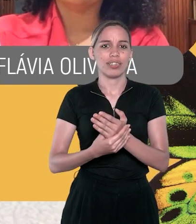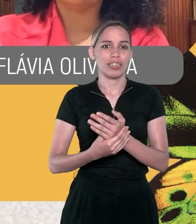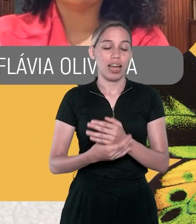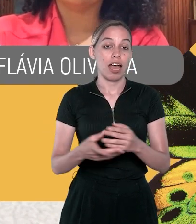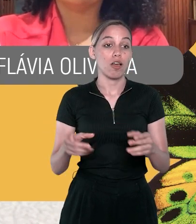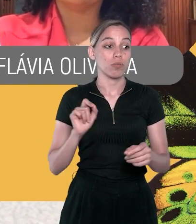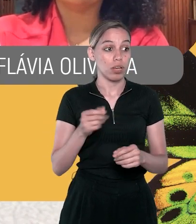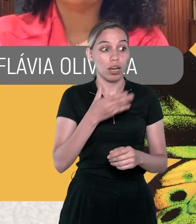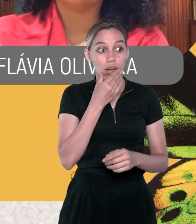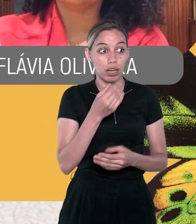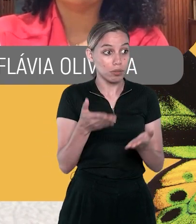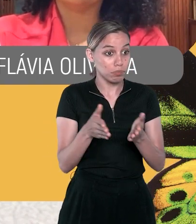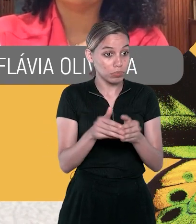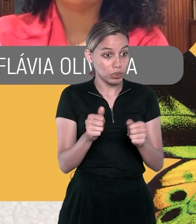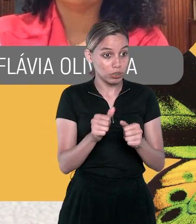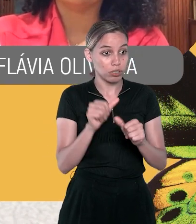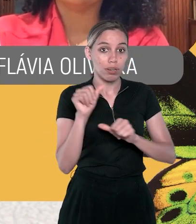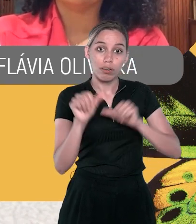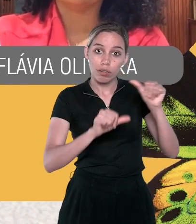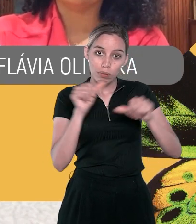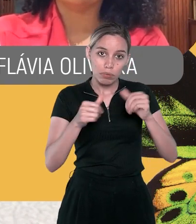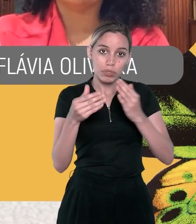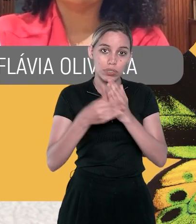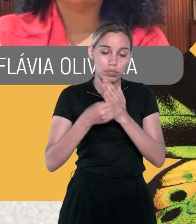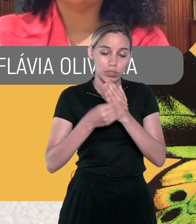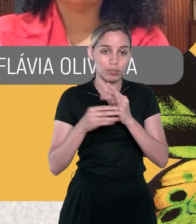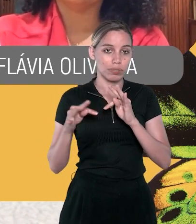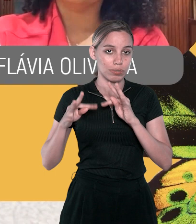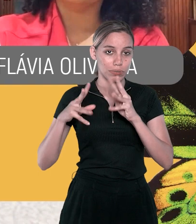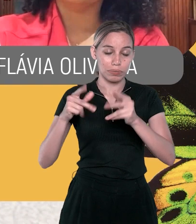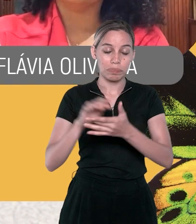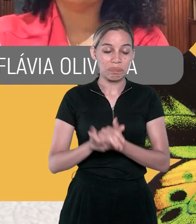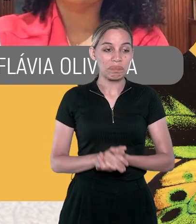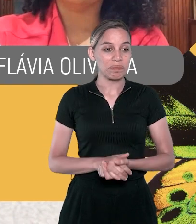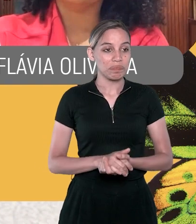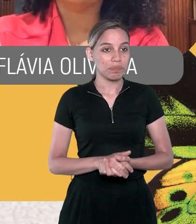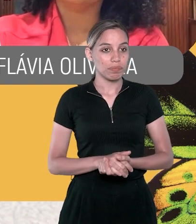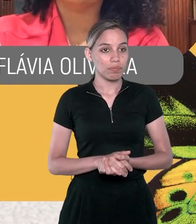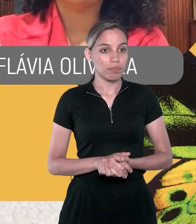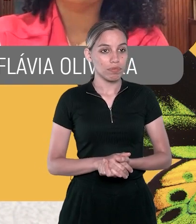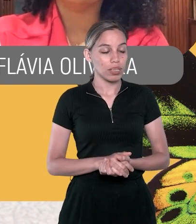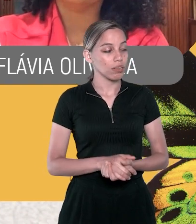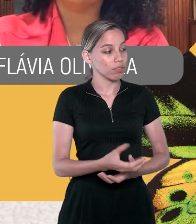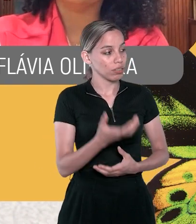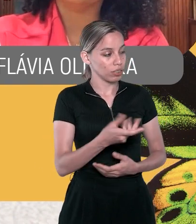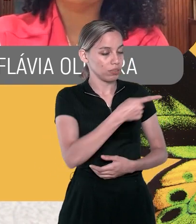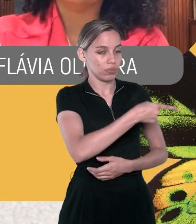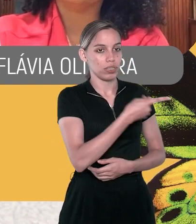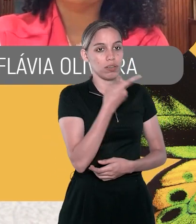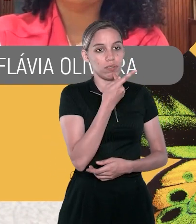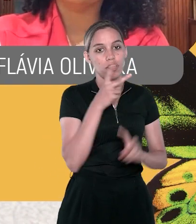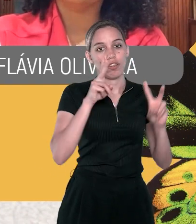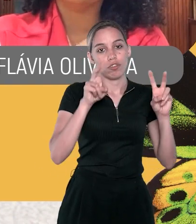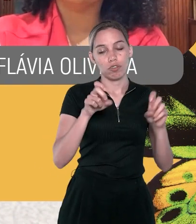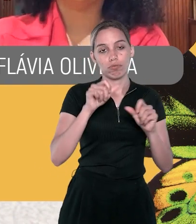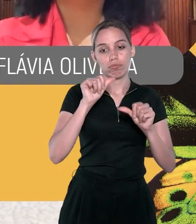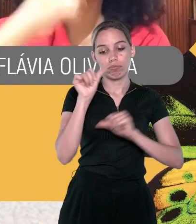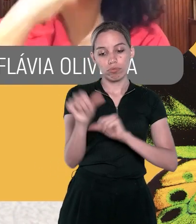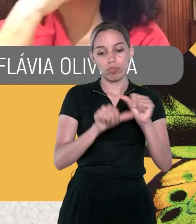edições. Eu queria que vocês falassem um pouco sobre esse campo que a linguagem pode oferecer para as possíveis